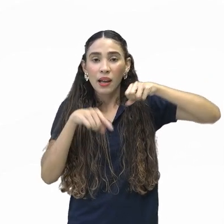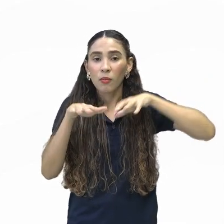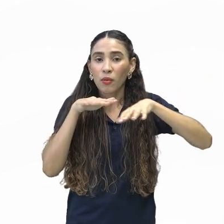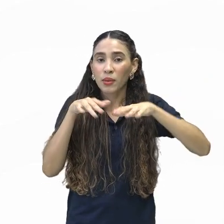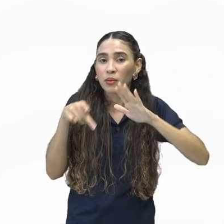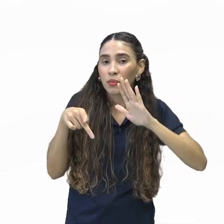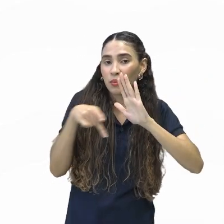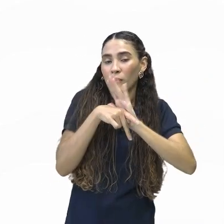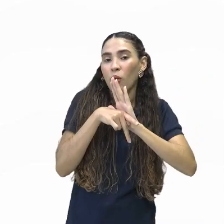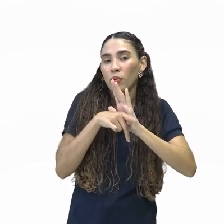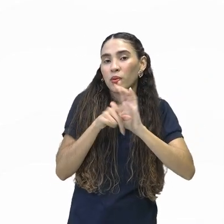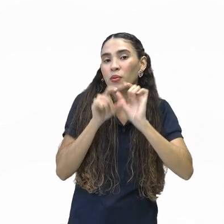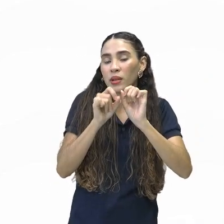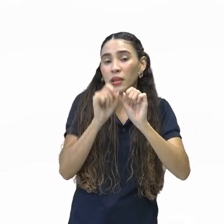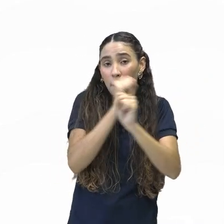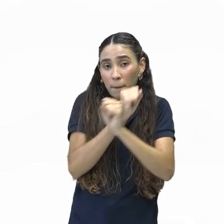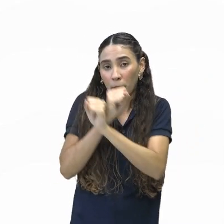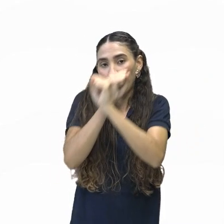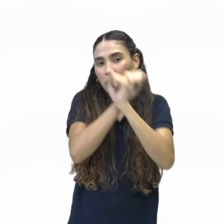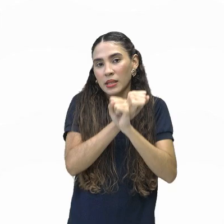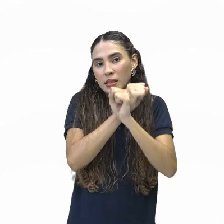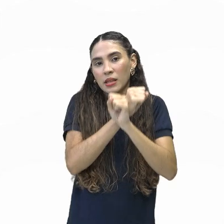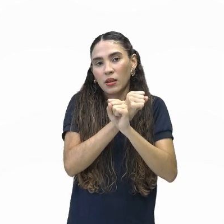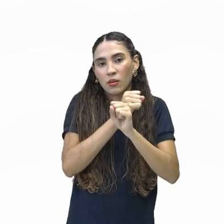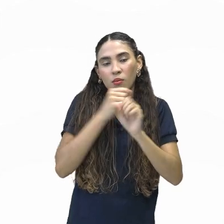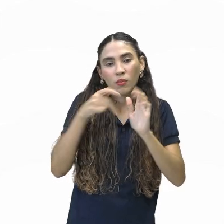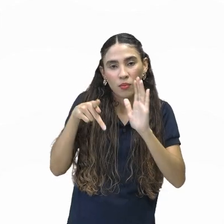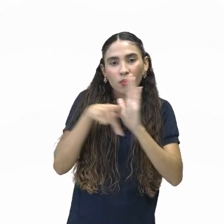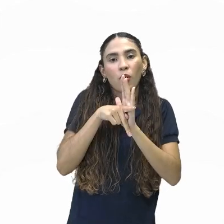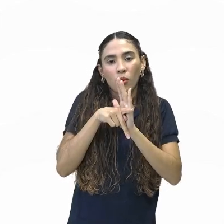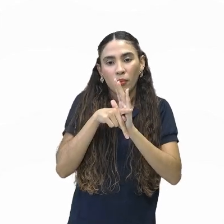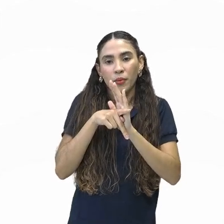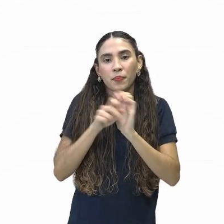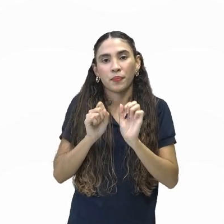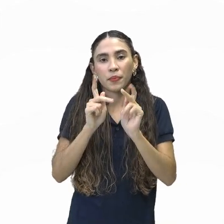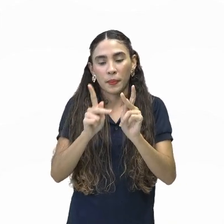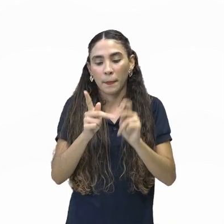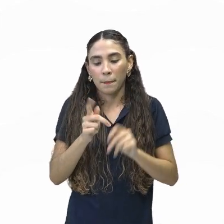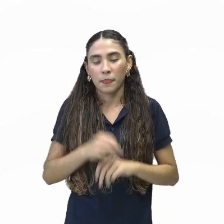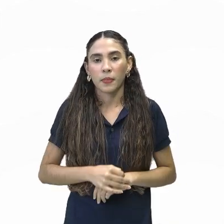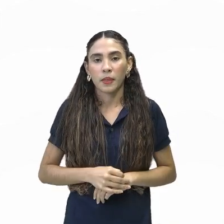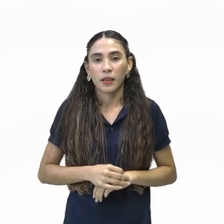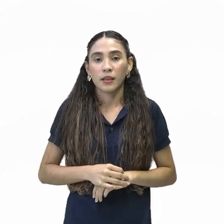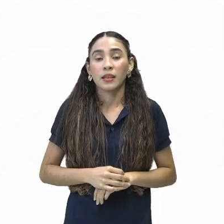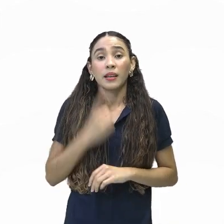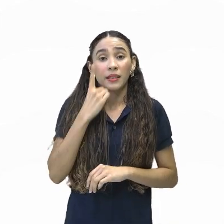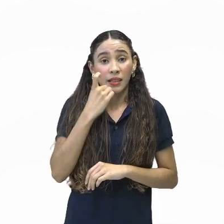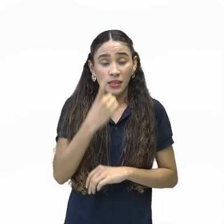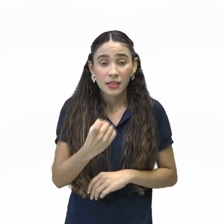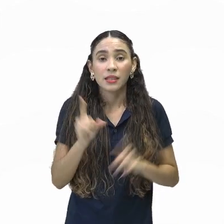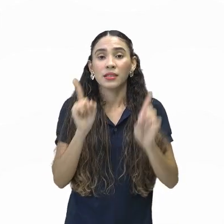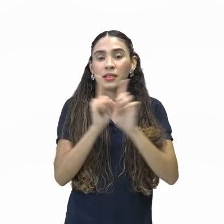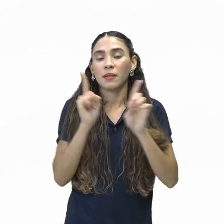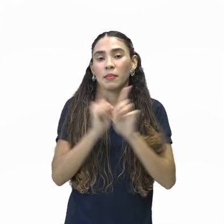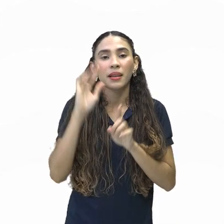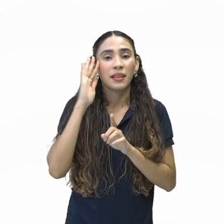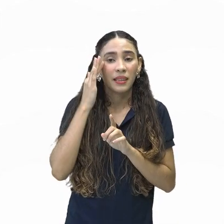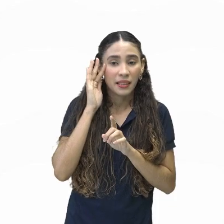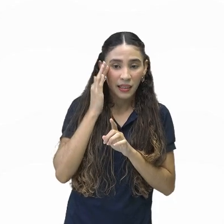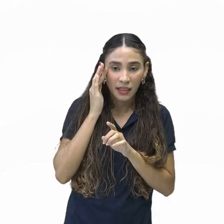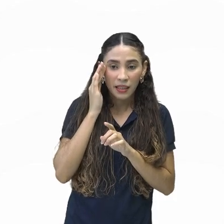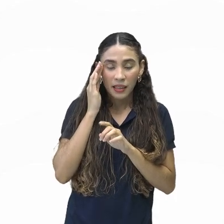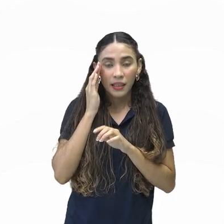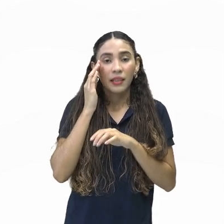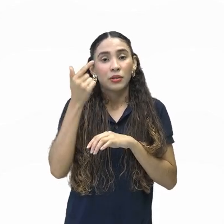mecanismo de proteção deste indivíduo, tá bom, gente? É bem interessante, né, a gente entender